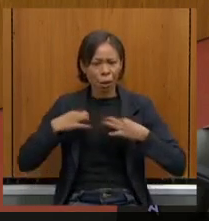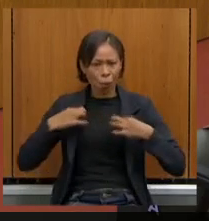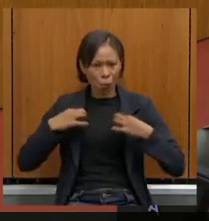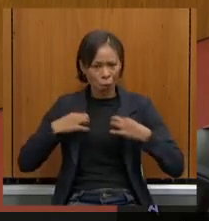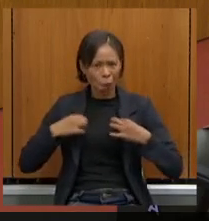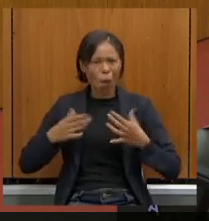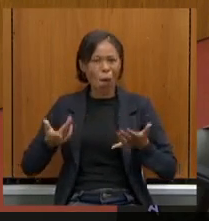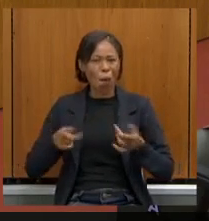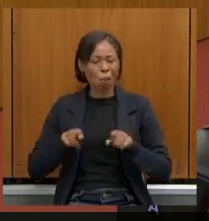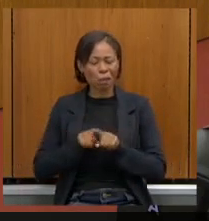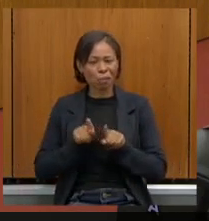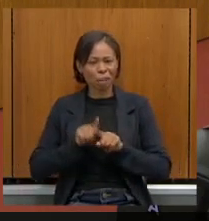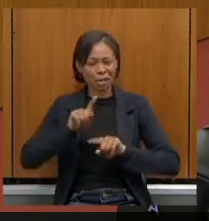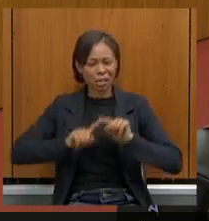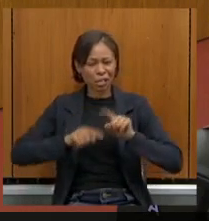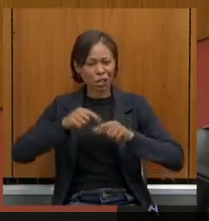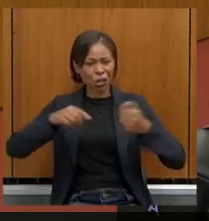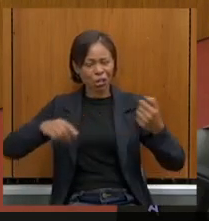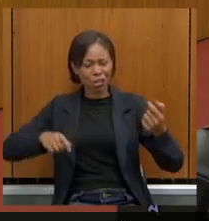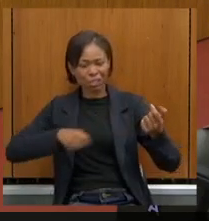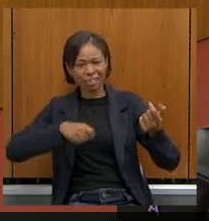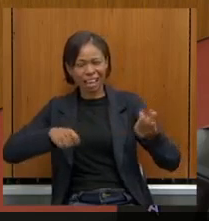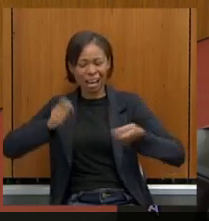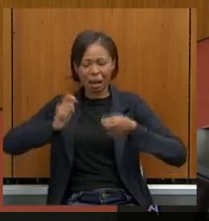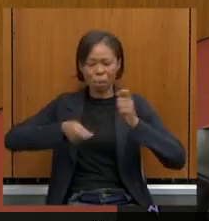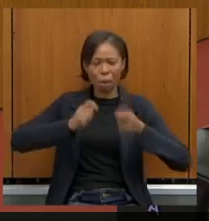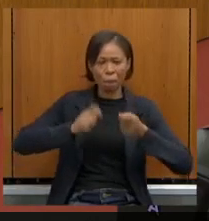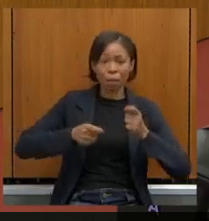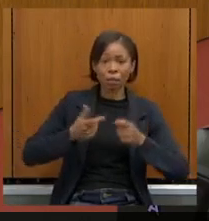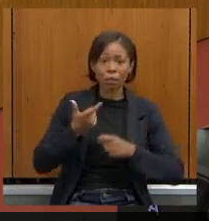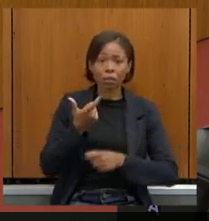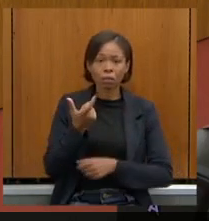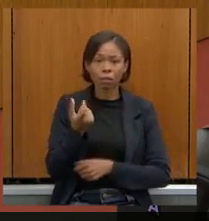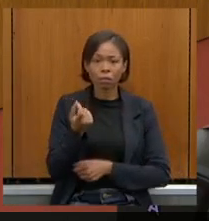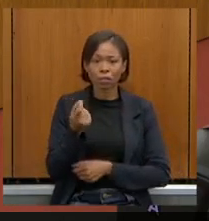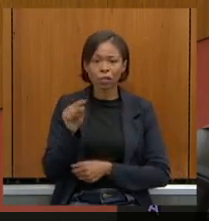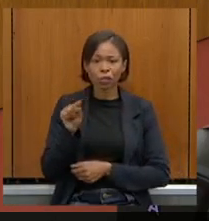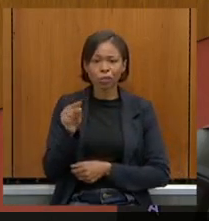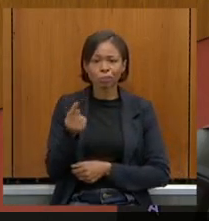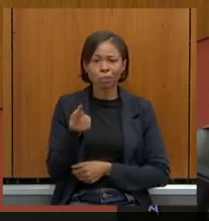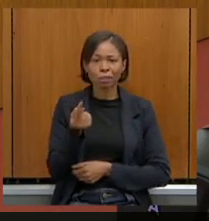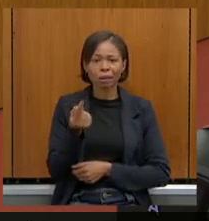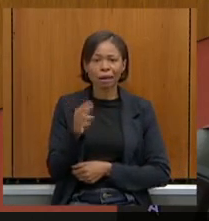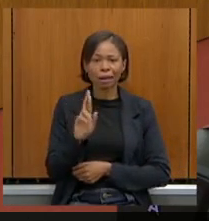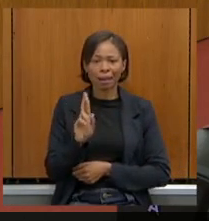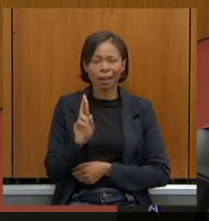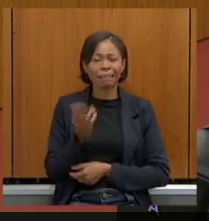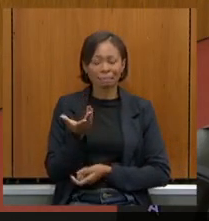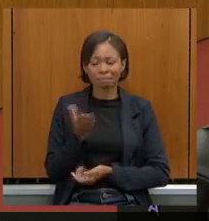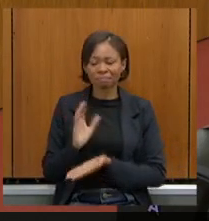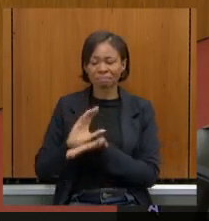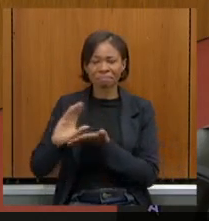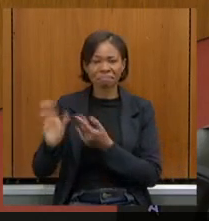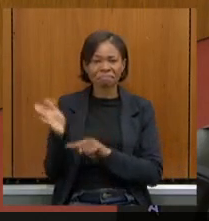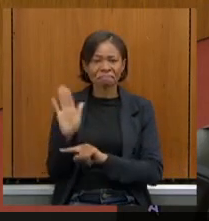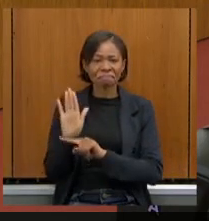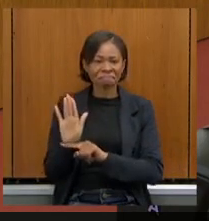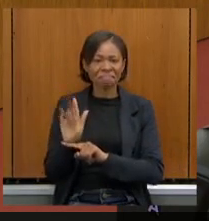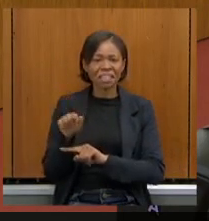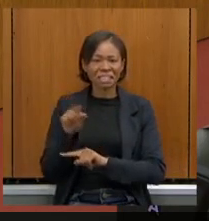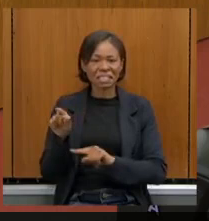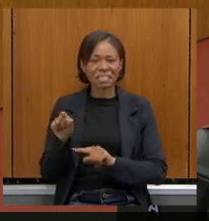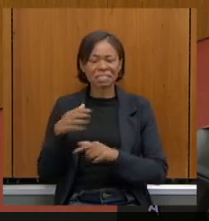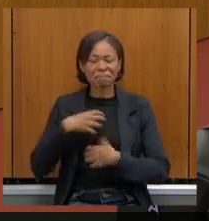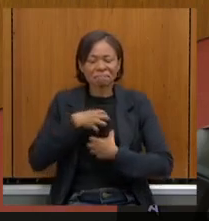comprar os instrumentos, como 20 mil reais, é pouco, fez diferença para eles e trouxe uma alegria, inclusive, eles vão te receber